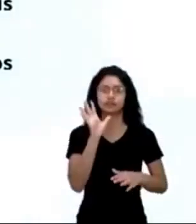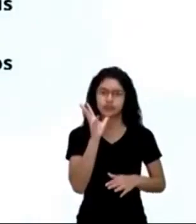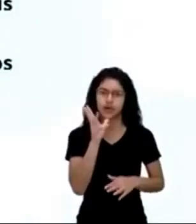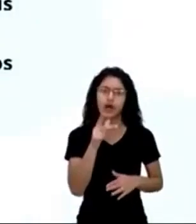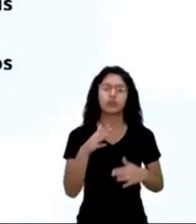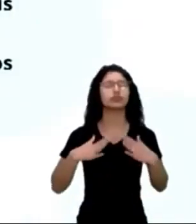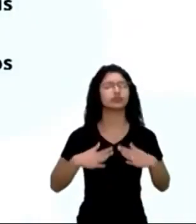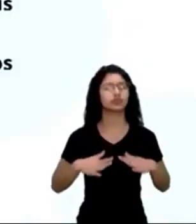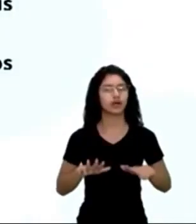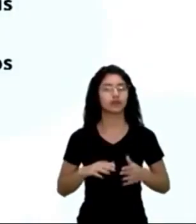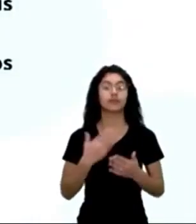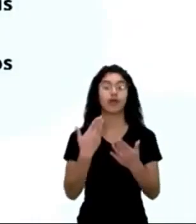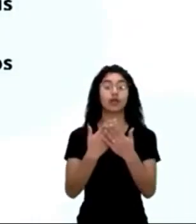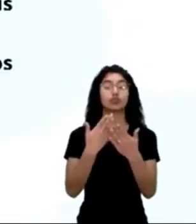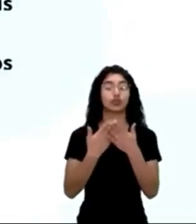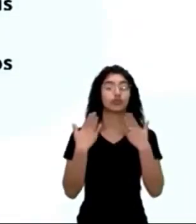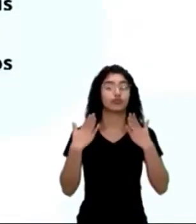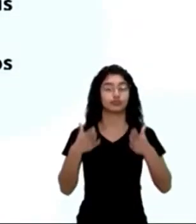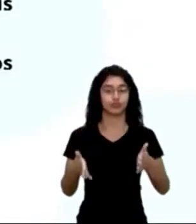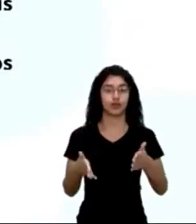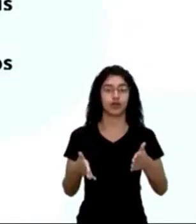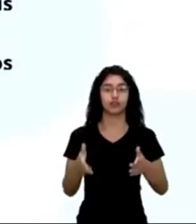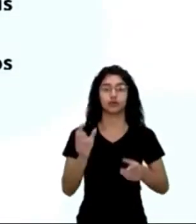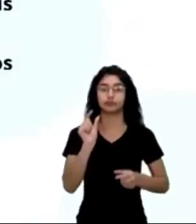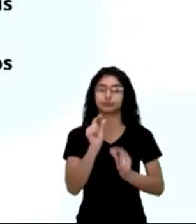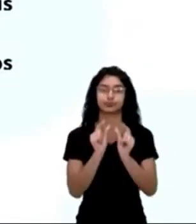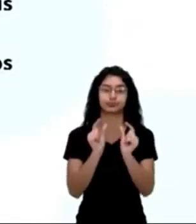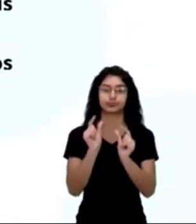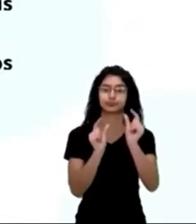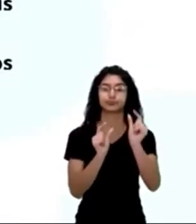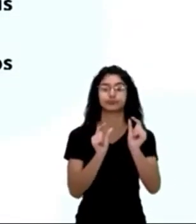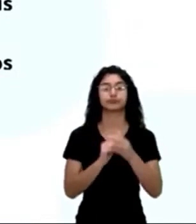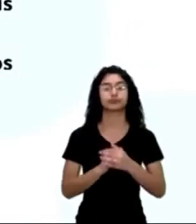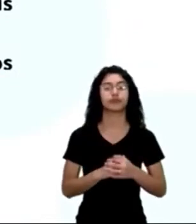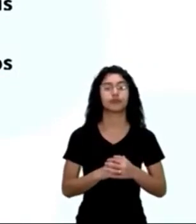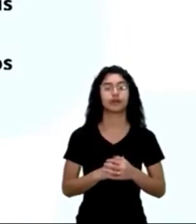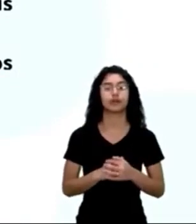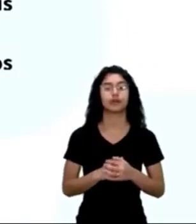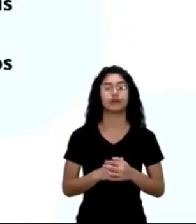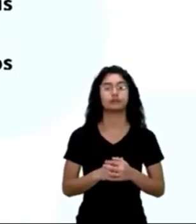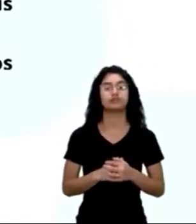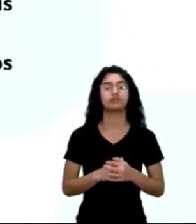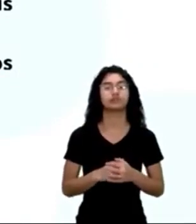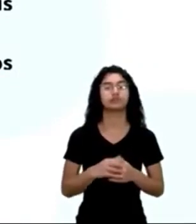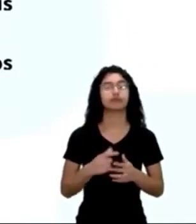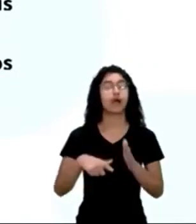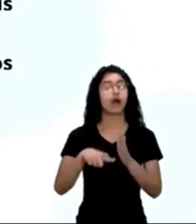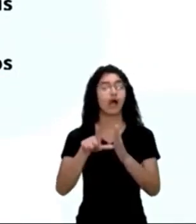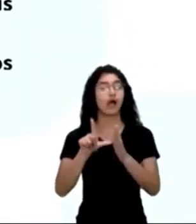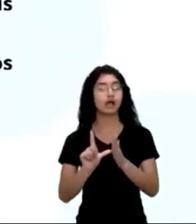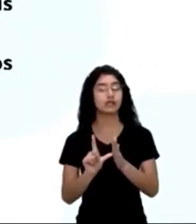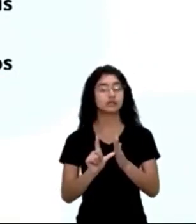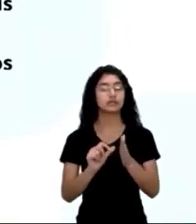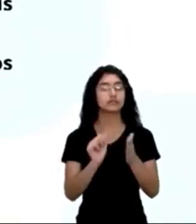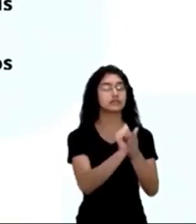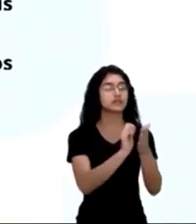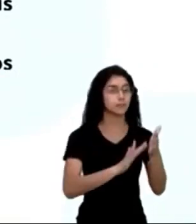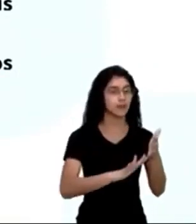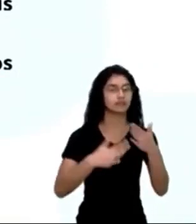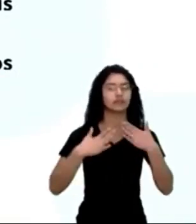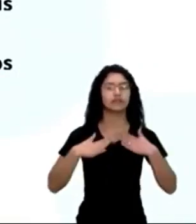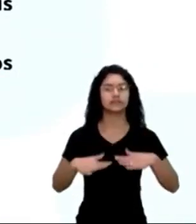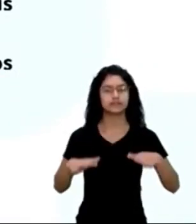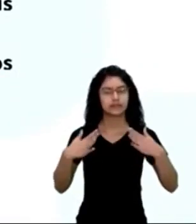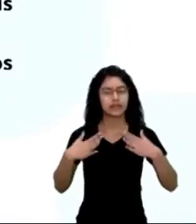Estude focado, um pouco de cada vez e se prepare com antecedência. Antes do dia da prova,